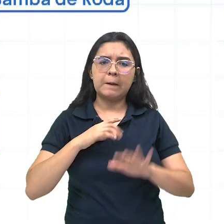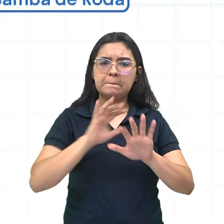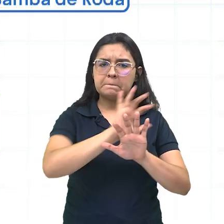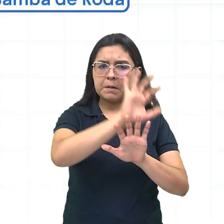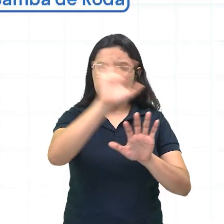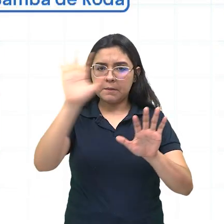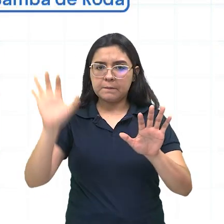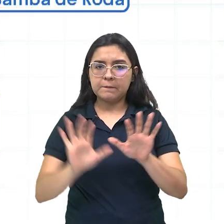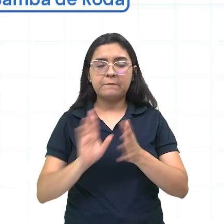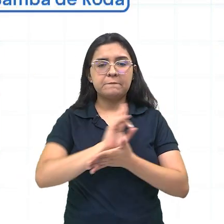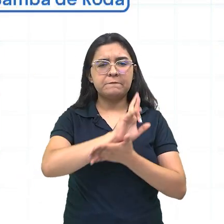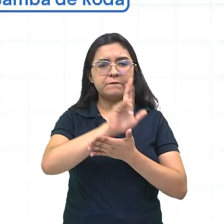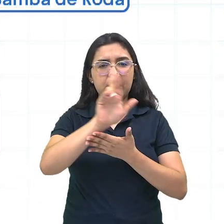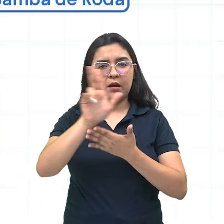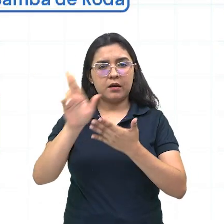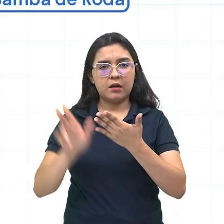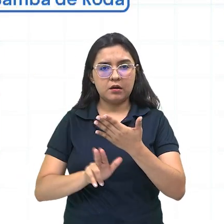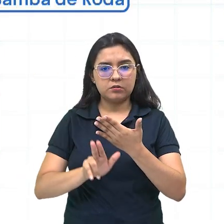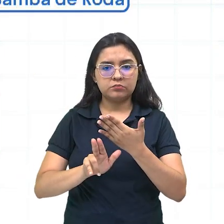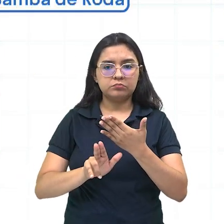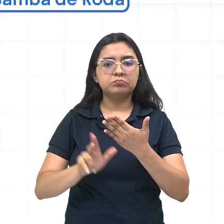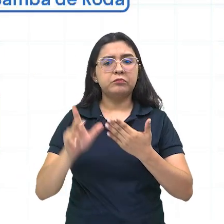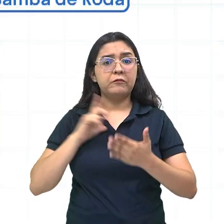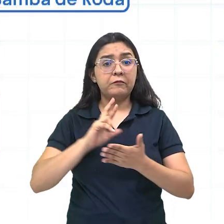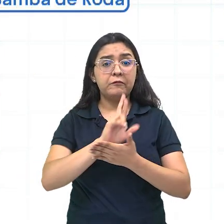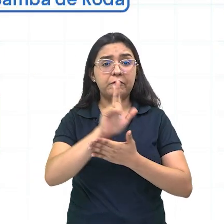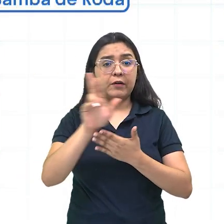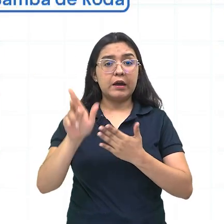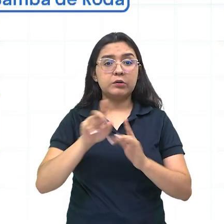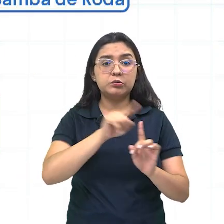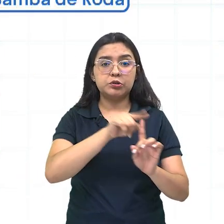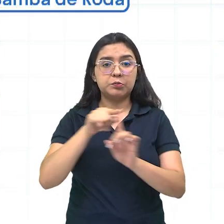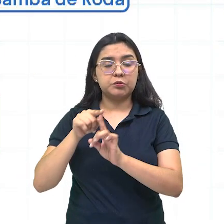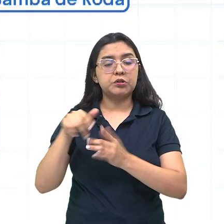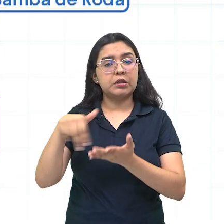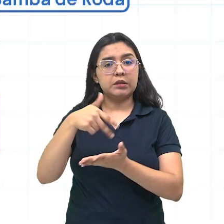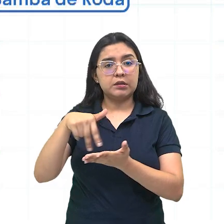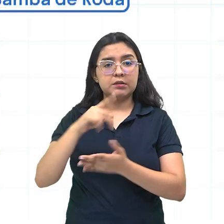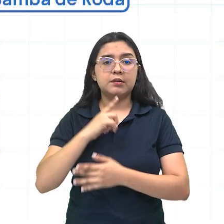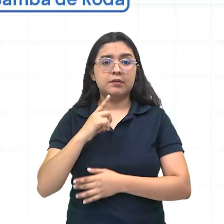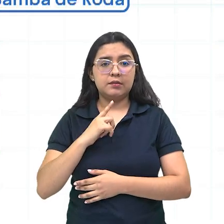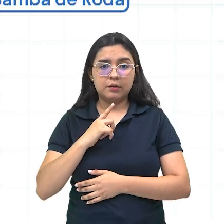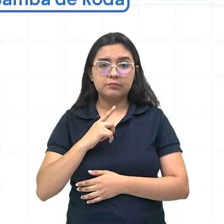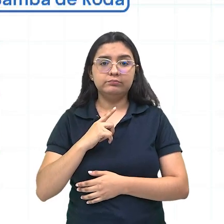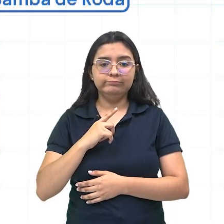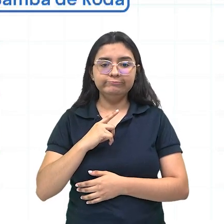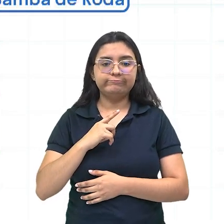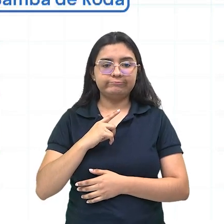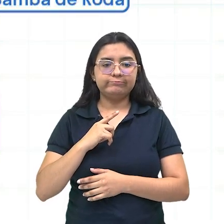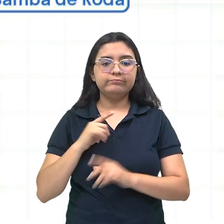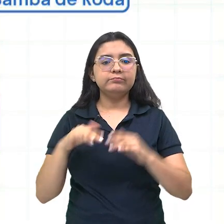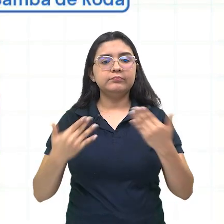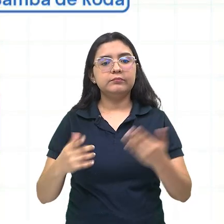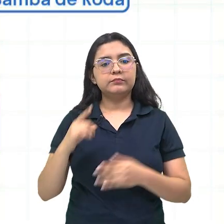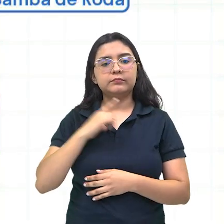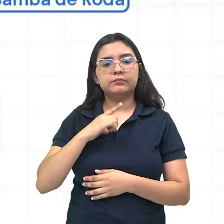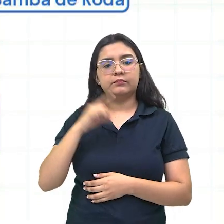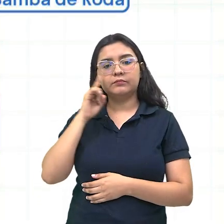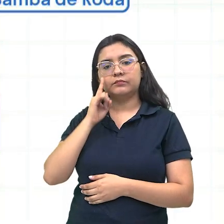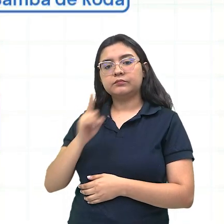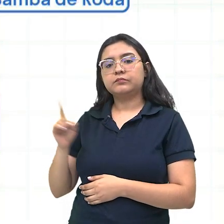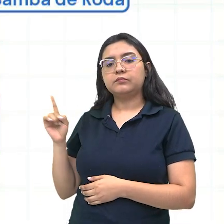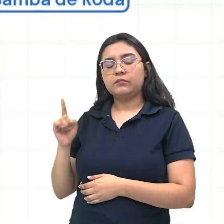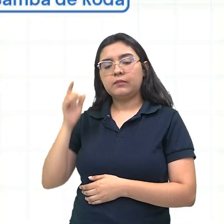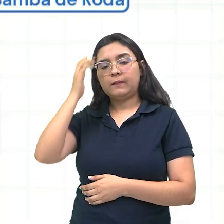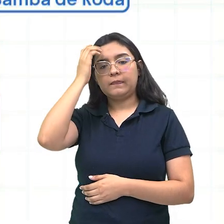cenário maravilhoso para a gente observar os muitos estilos de dança que nós possuímos, né? Olha só, nós temos aí,